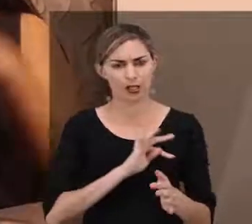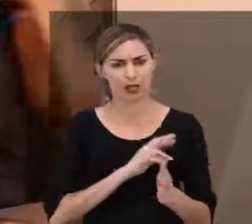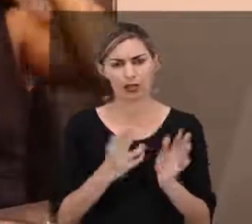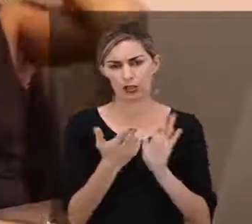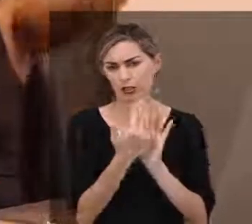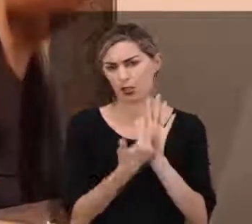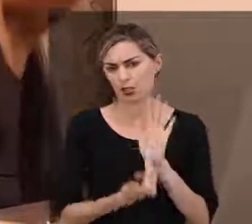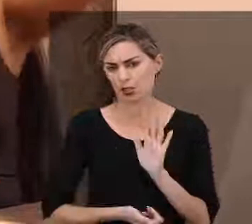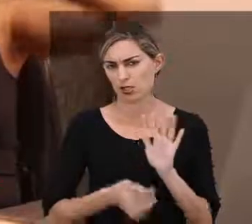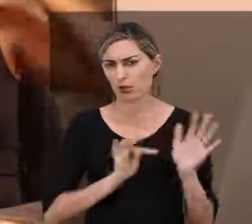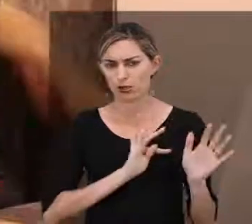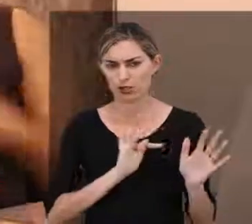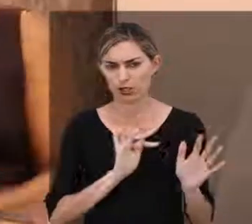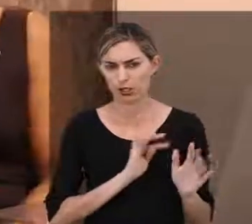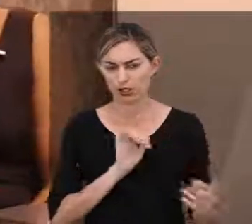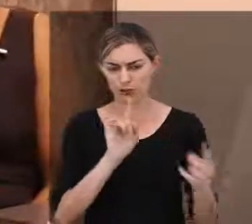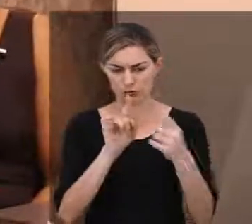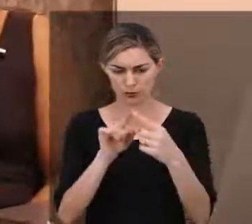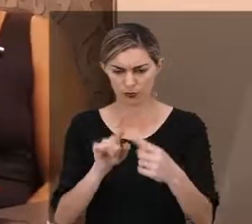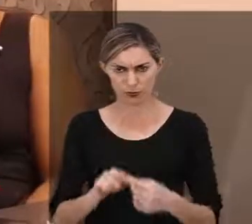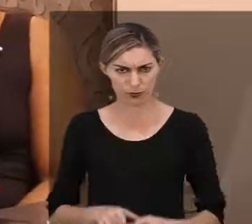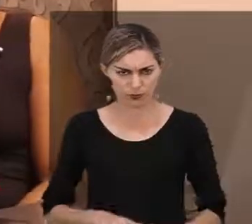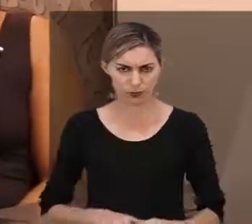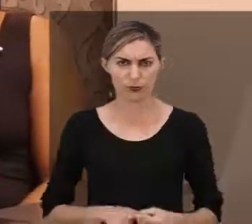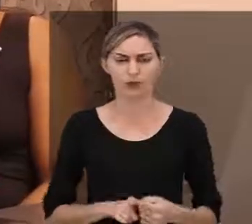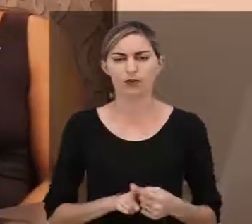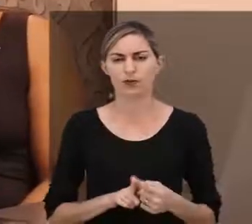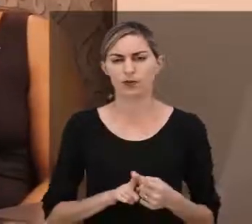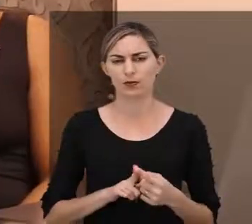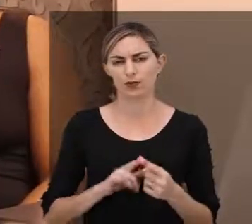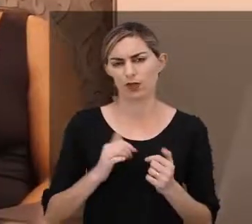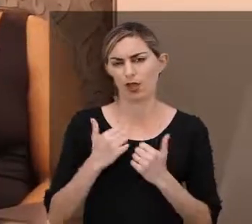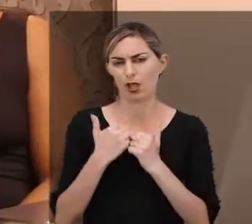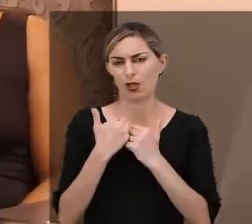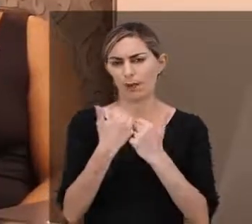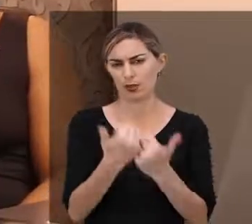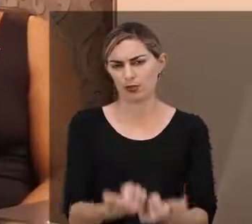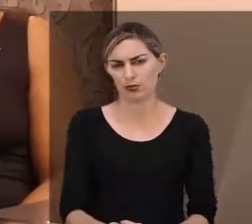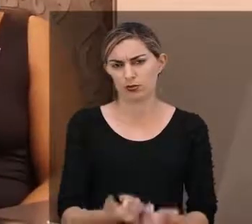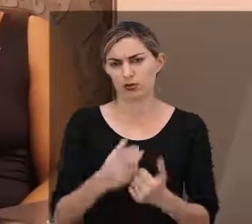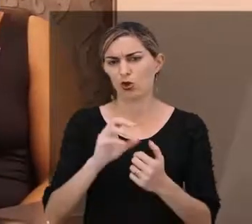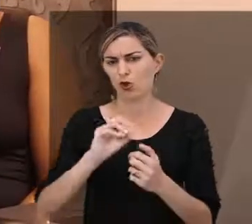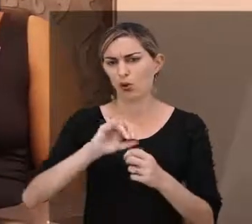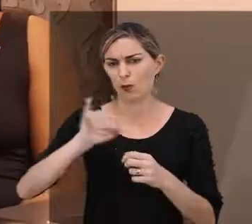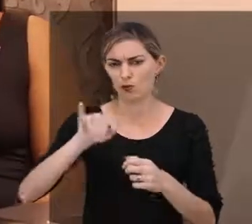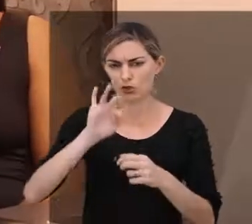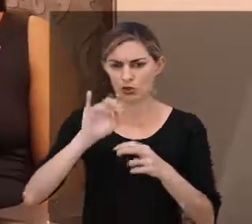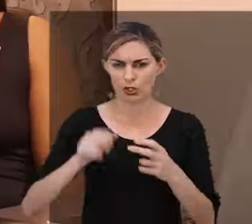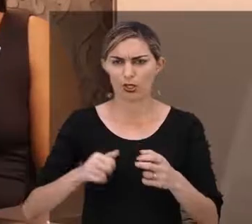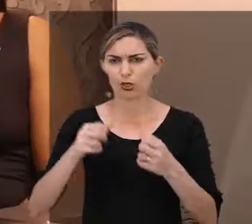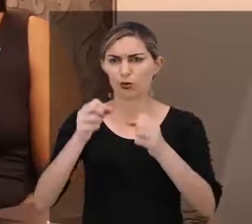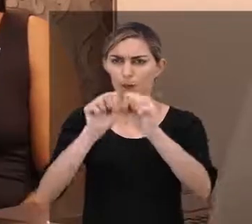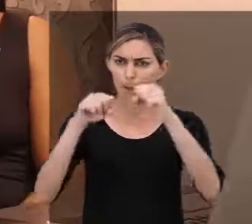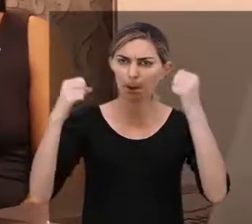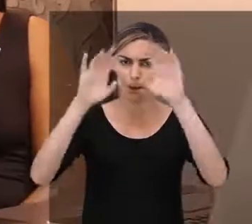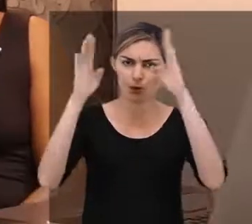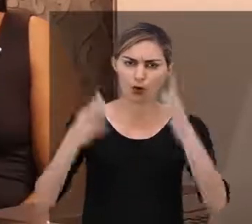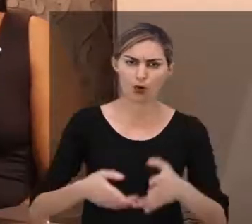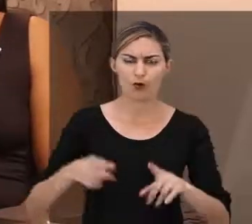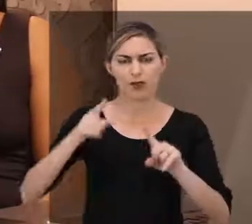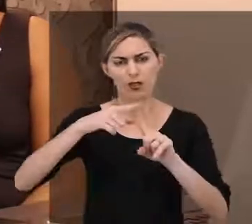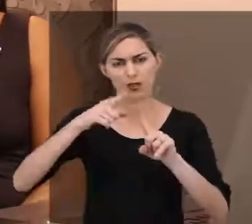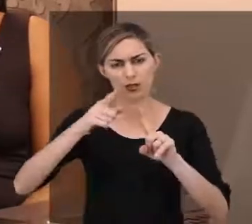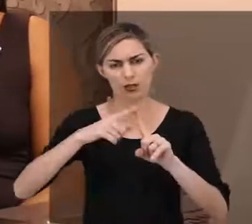desenho técnico associadas à representação dos objetos, dos móveis e dos